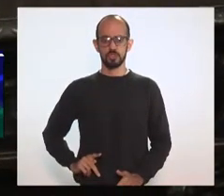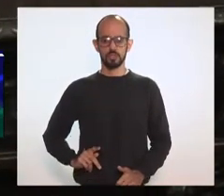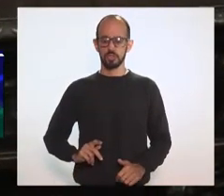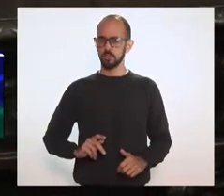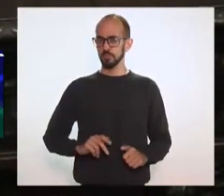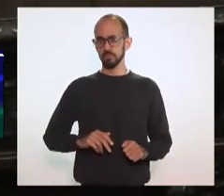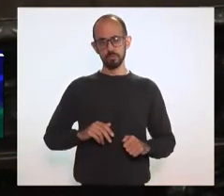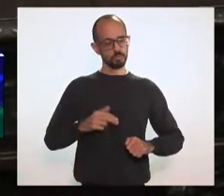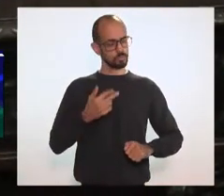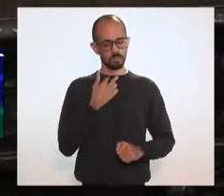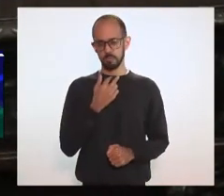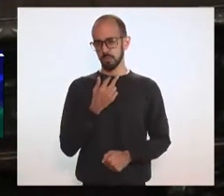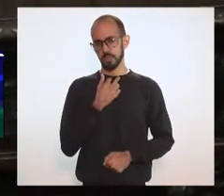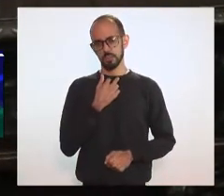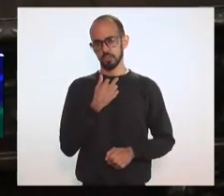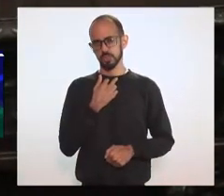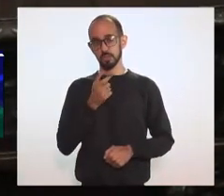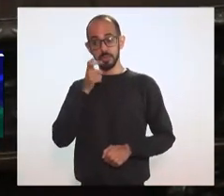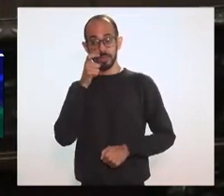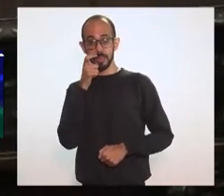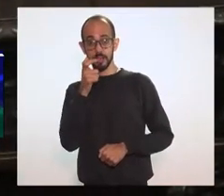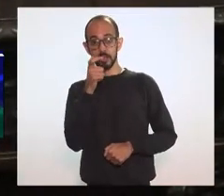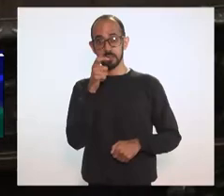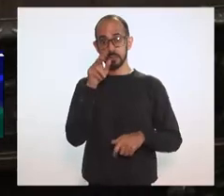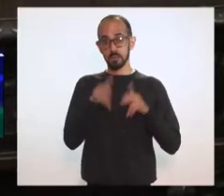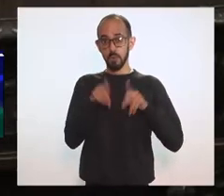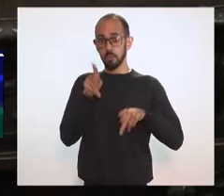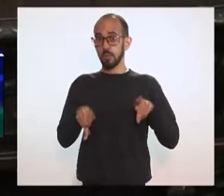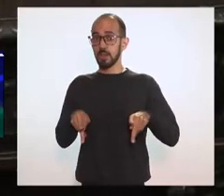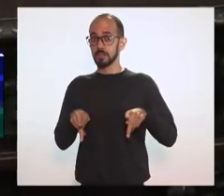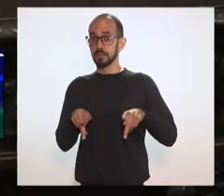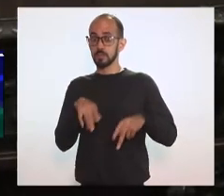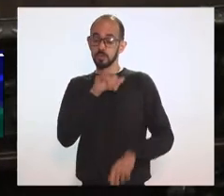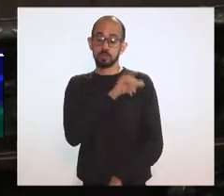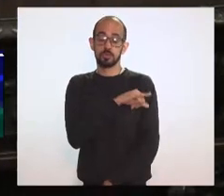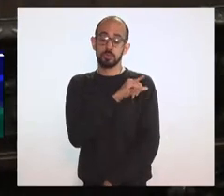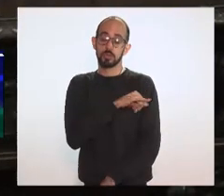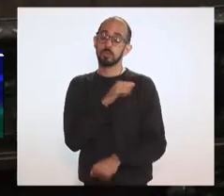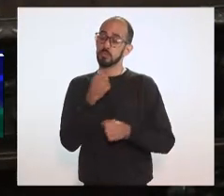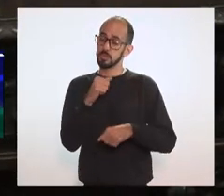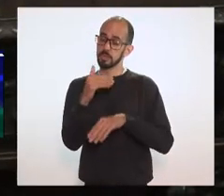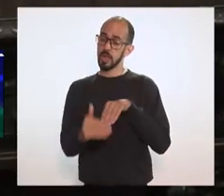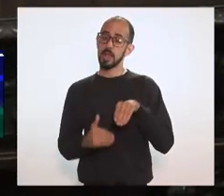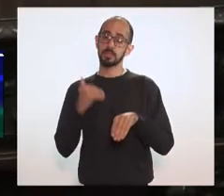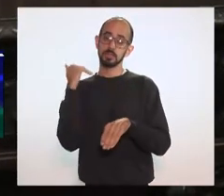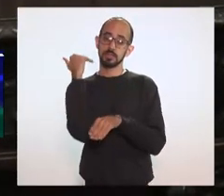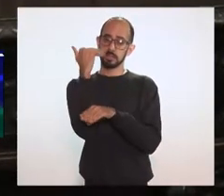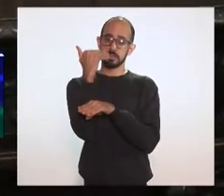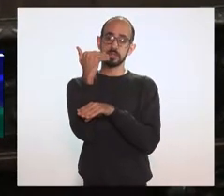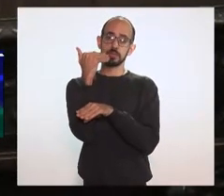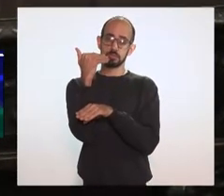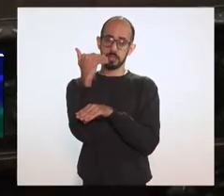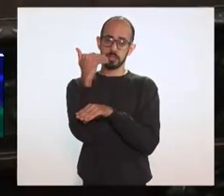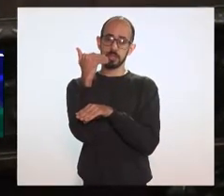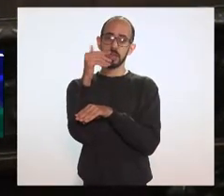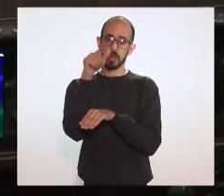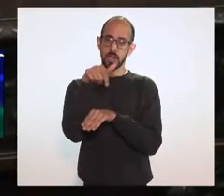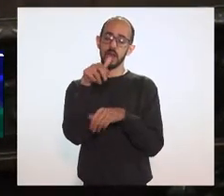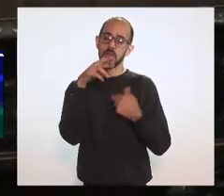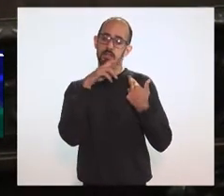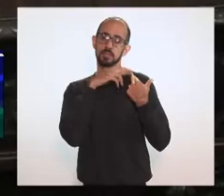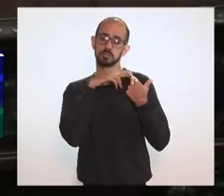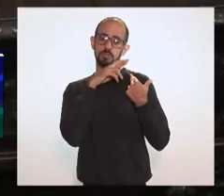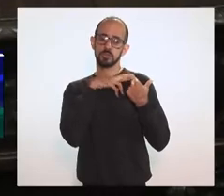não pode. O interesse da população fluminense deve prevalecer. Essa é a sua maior responsabilidade.